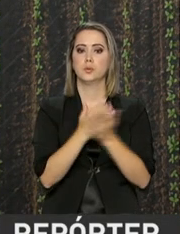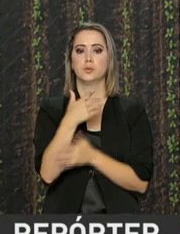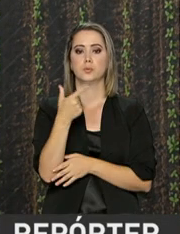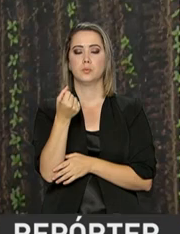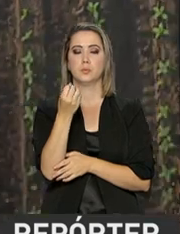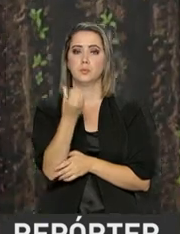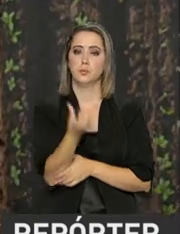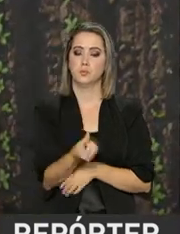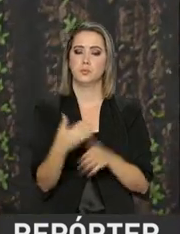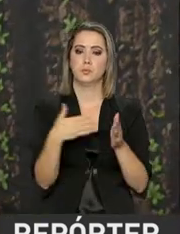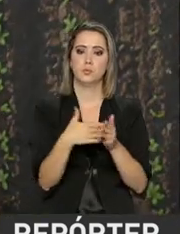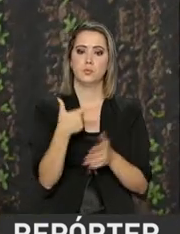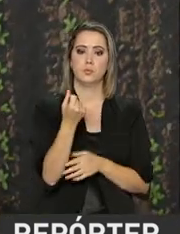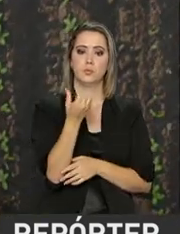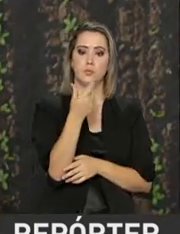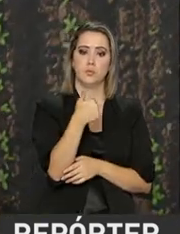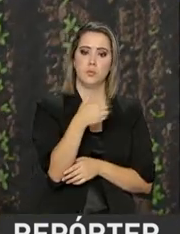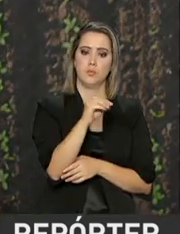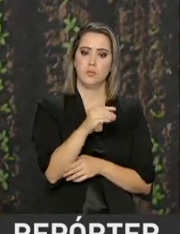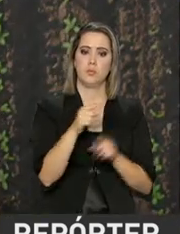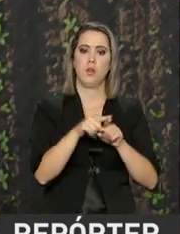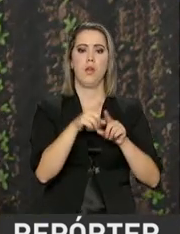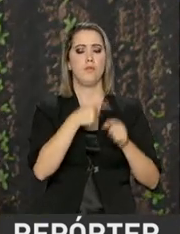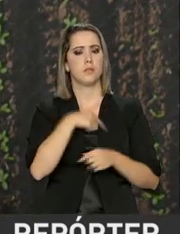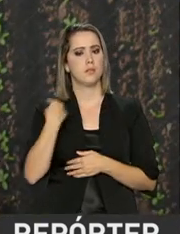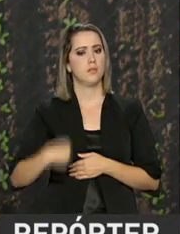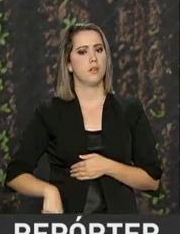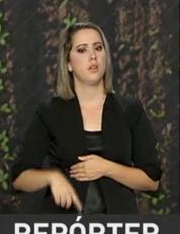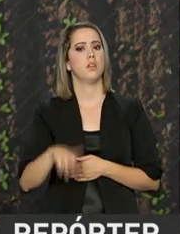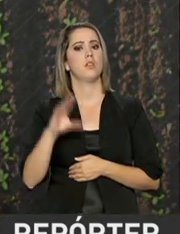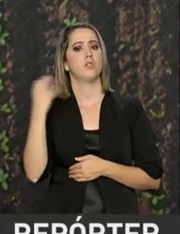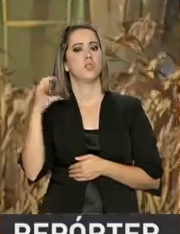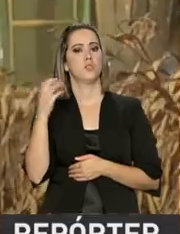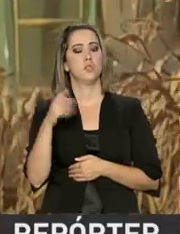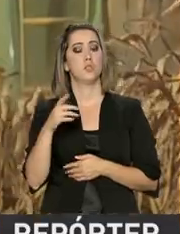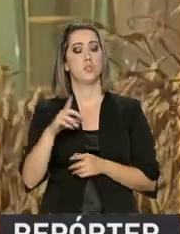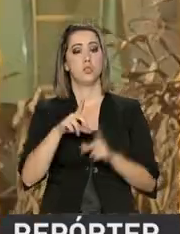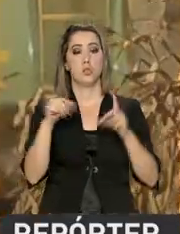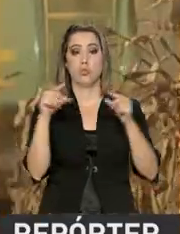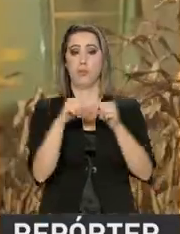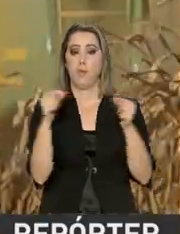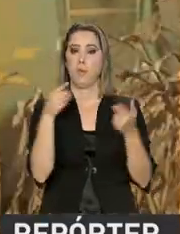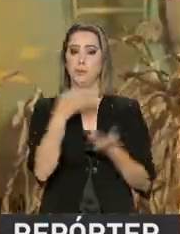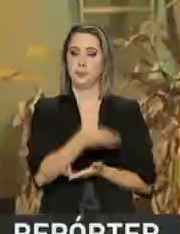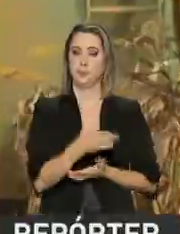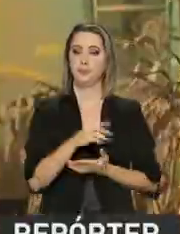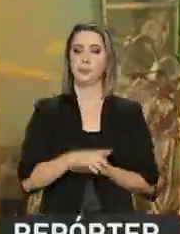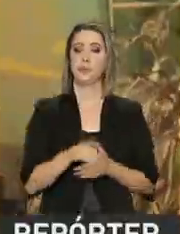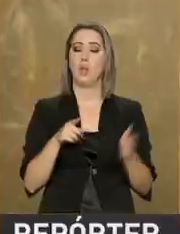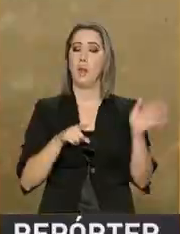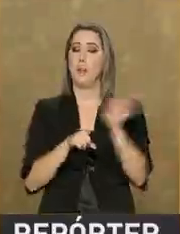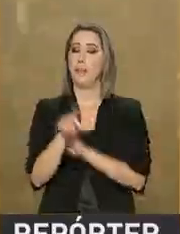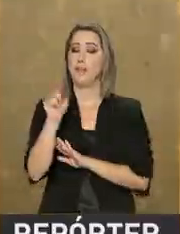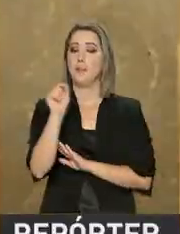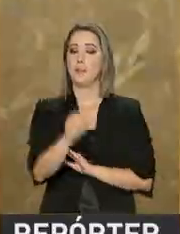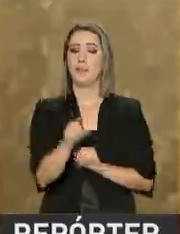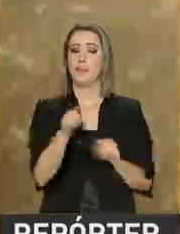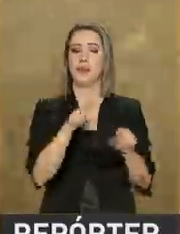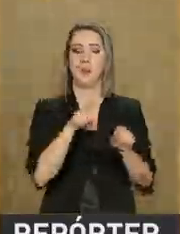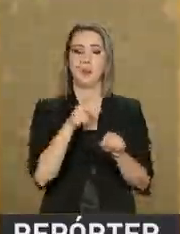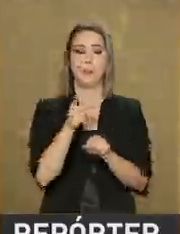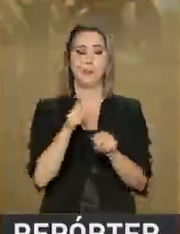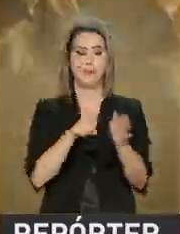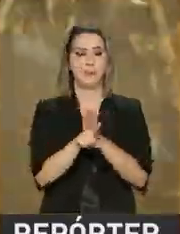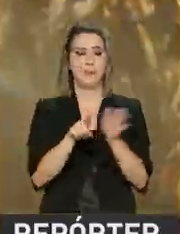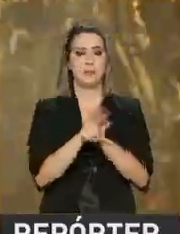2010 atrás do brasil estão china chile e japão a pesquisa realizada foram considerados todos os